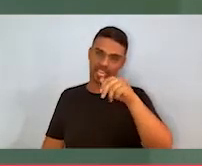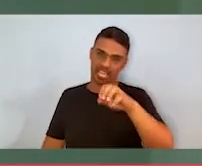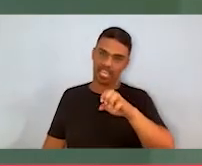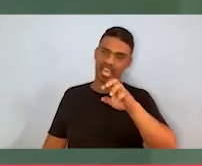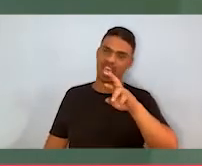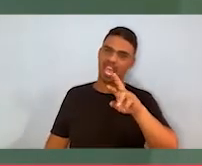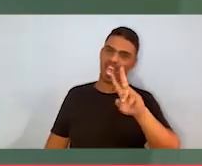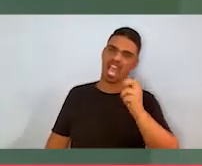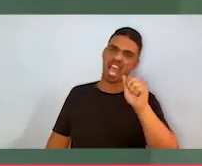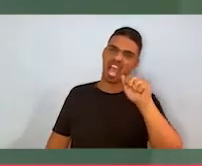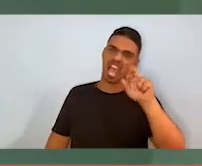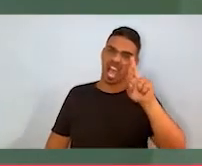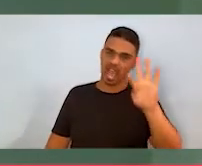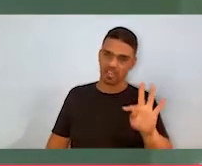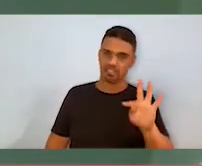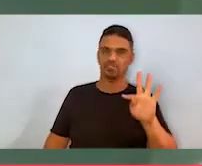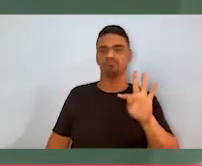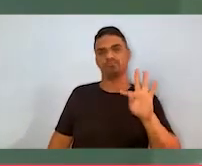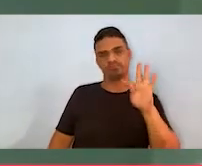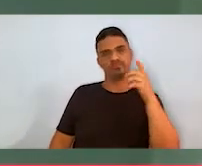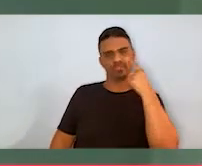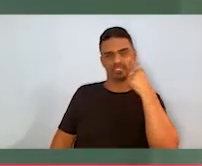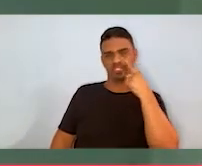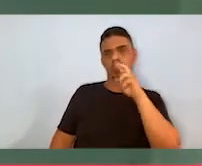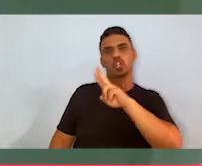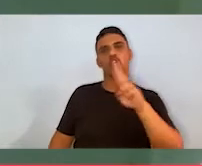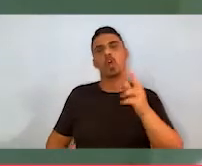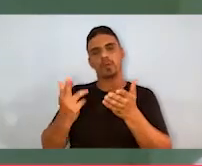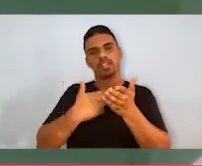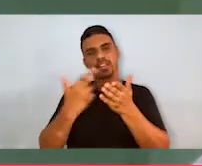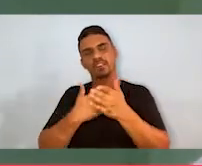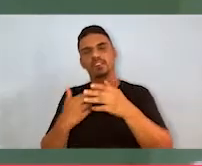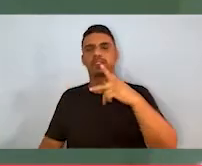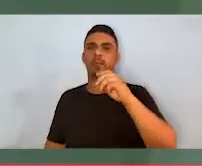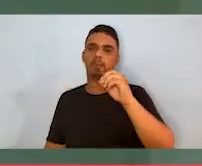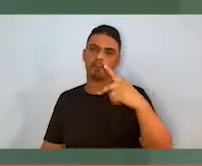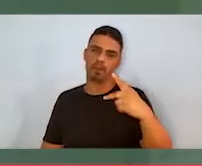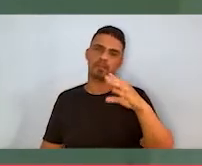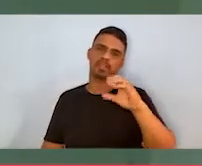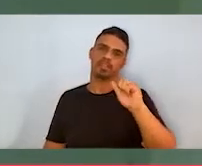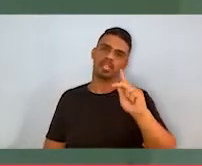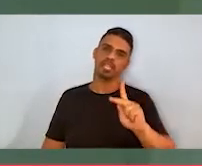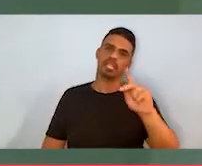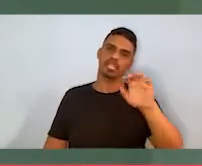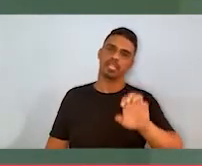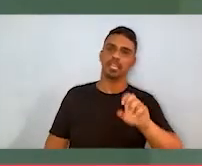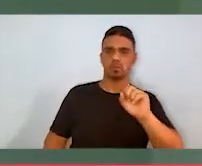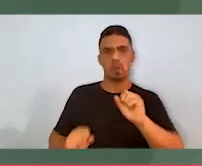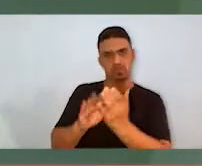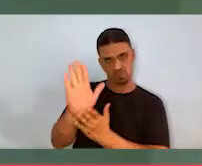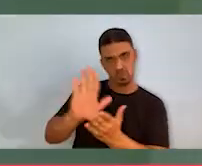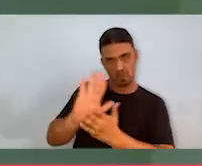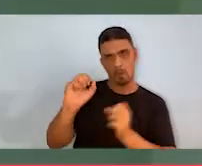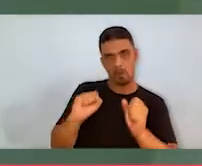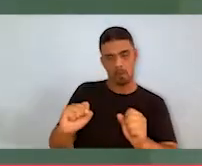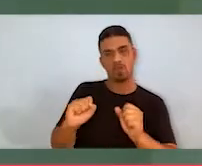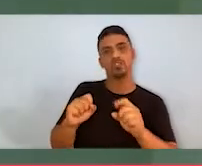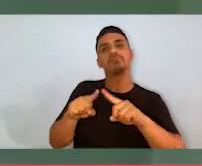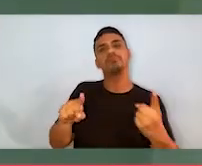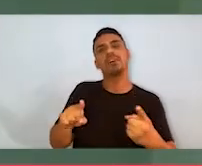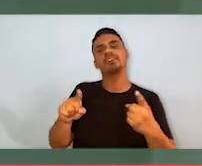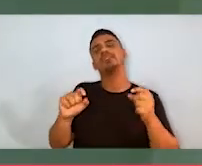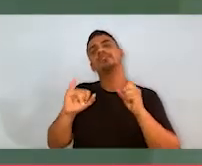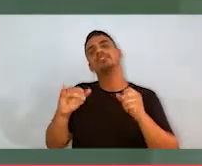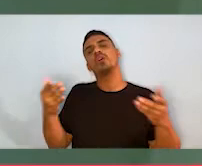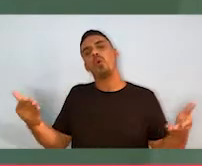revista digital chamada Pop Cake. Então, assim, isso poderia ser impresso? Poderia. Só que se eu fosse fazer isso de novo, hoje eu faria